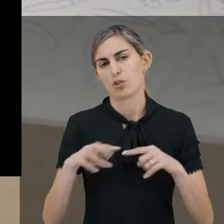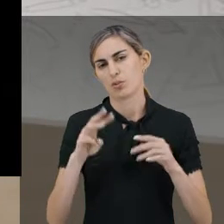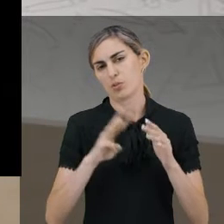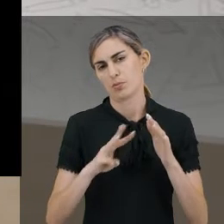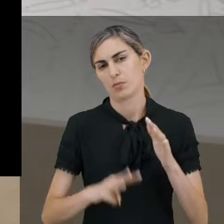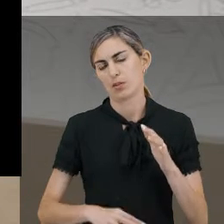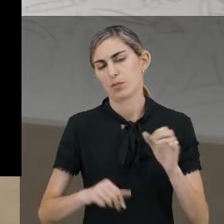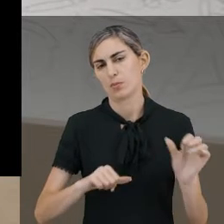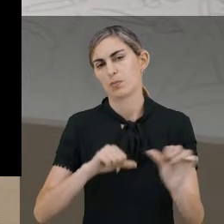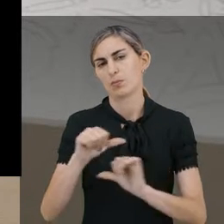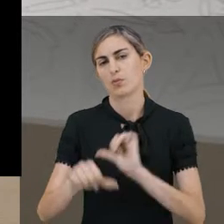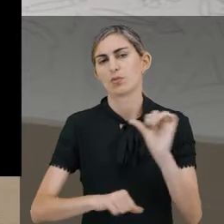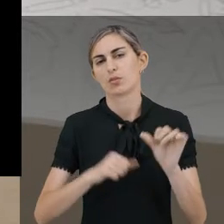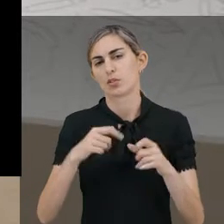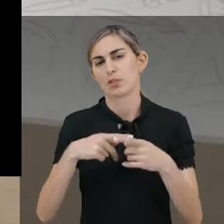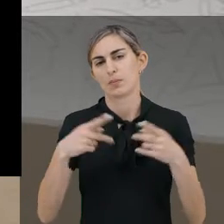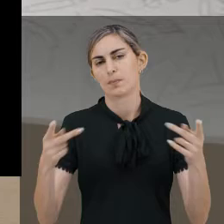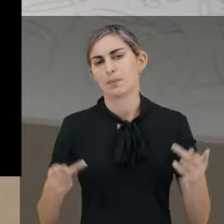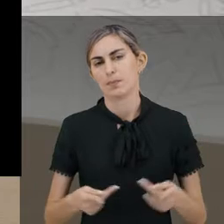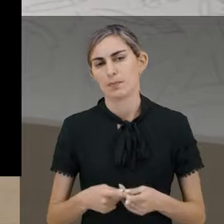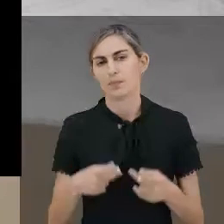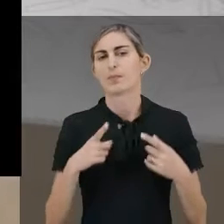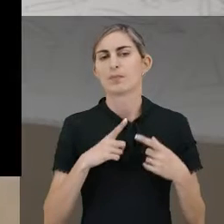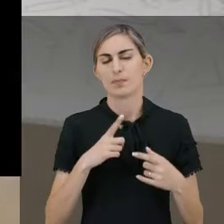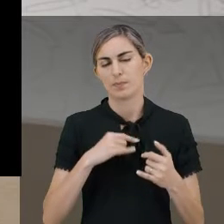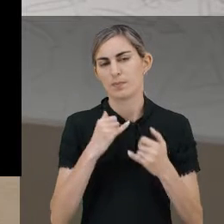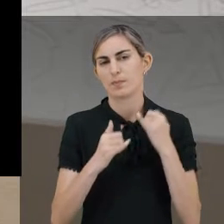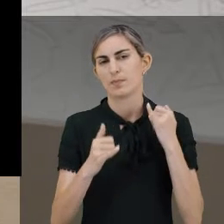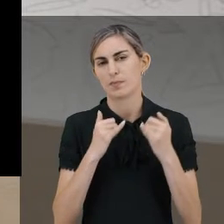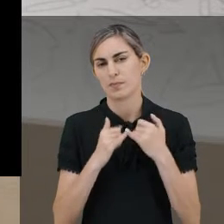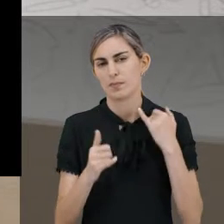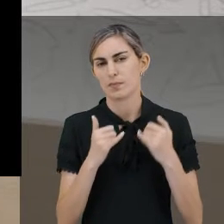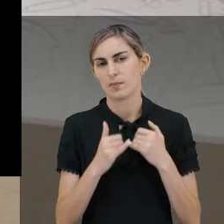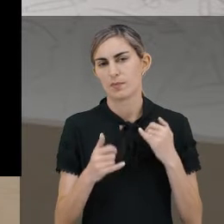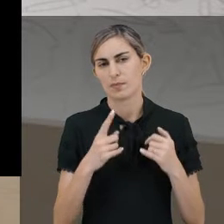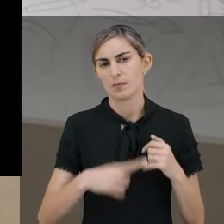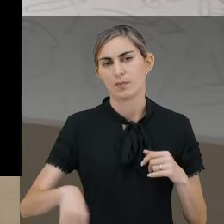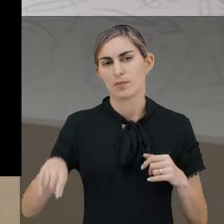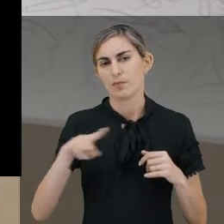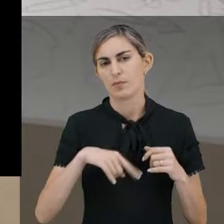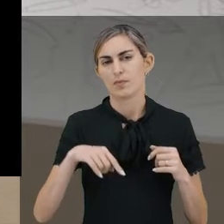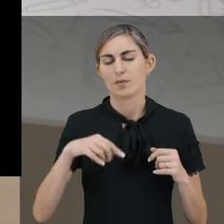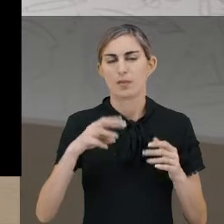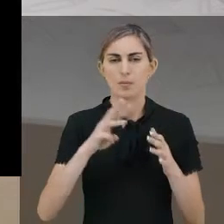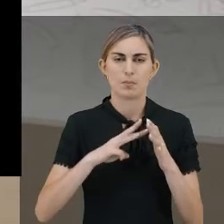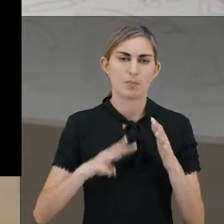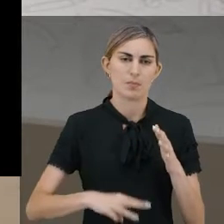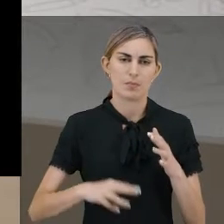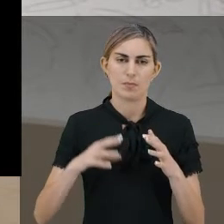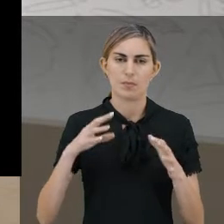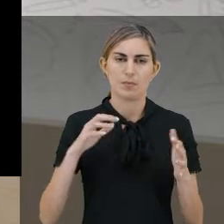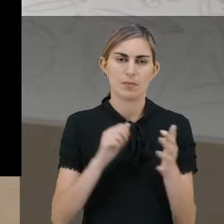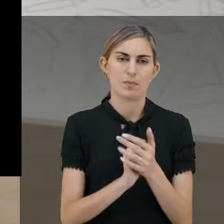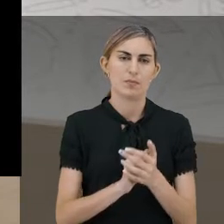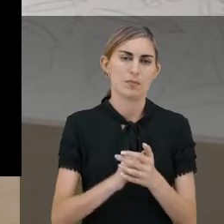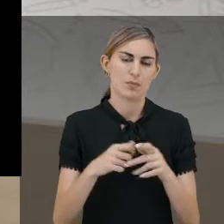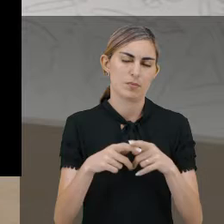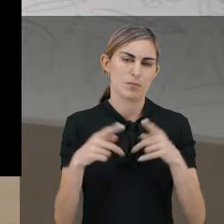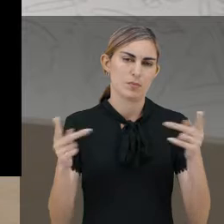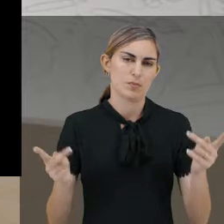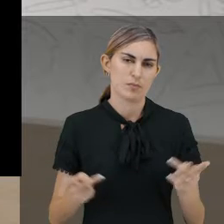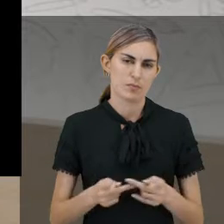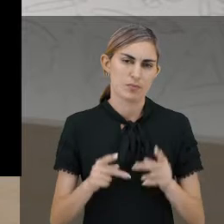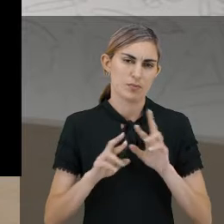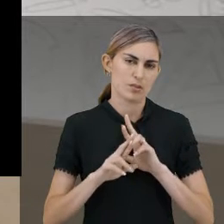nosso método alterar prato é bastante semelhante ao nosso método cadastrar prato. A